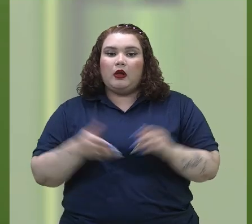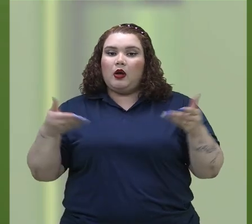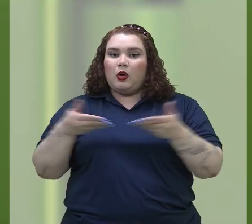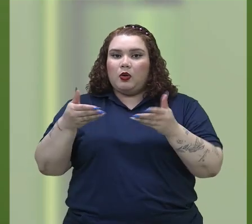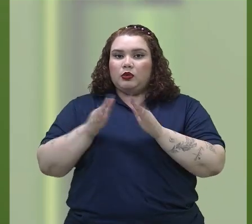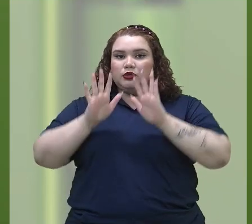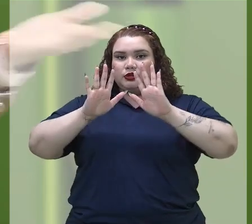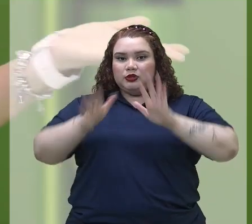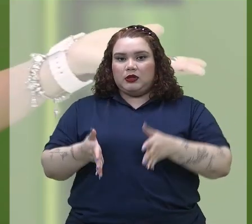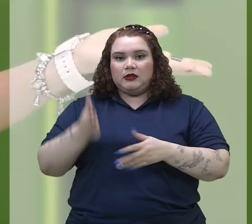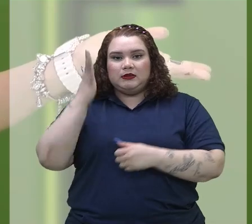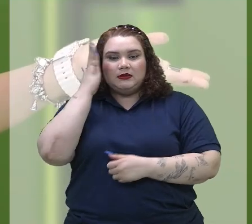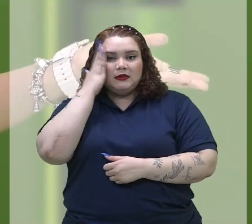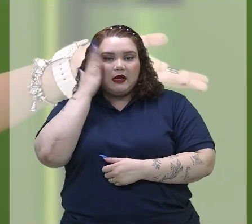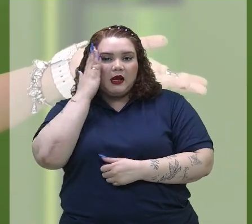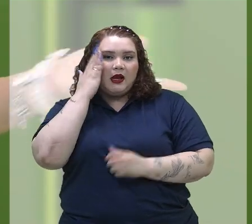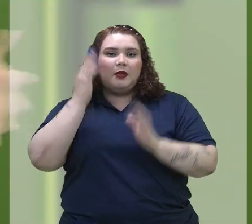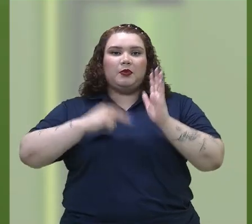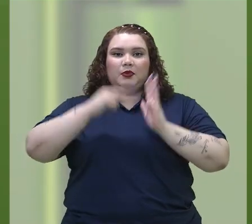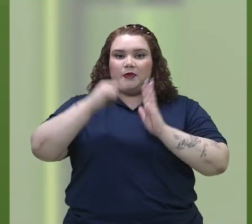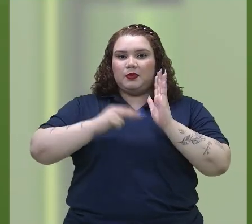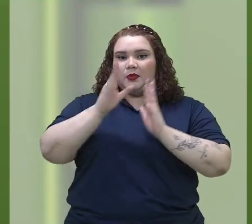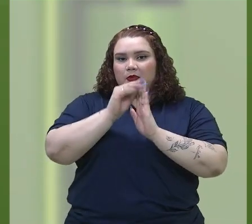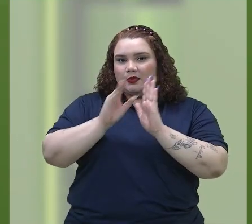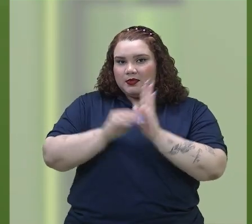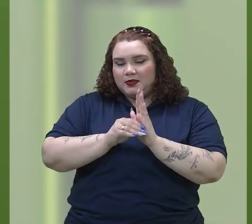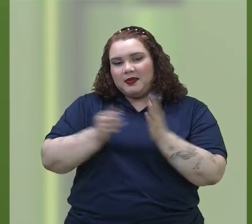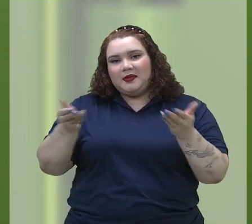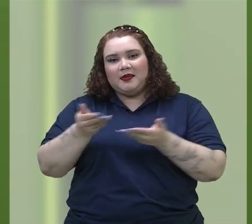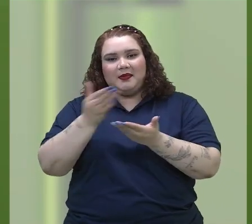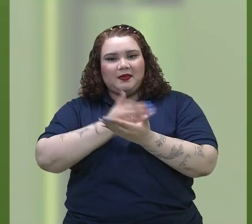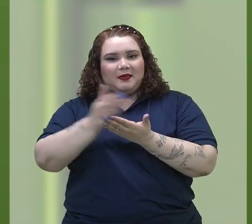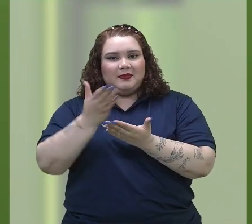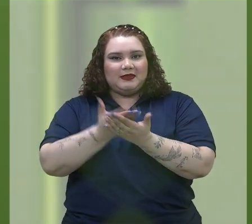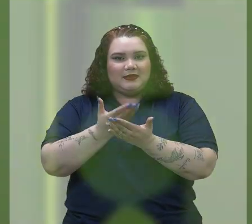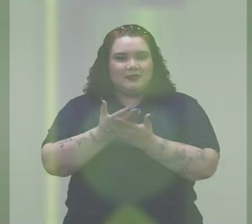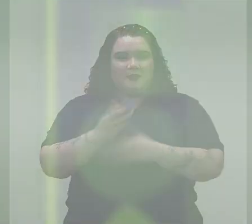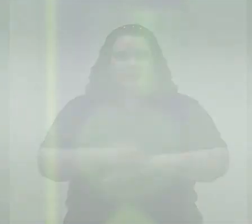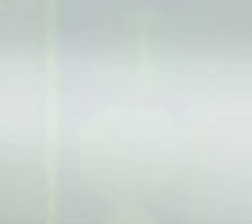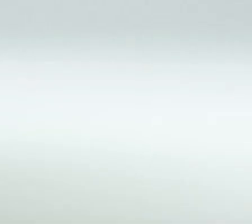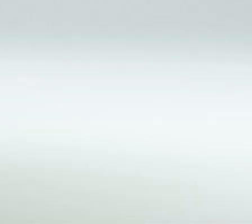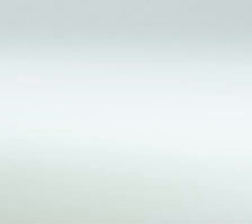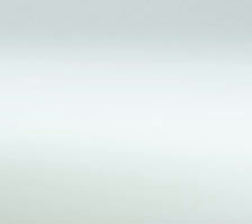já estamos apresentados, vamos à nossa aula.